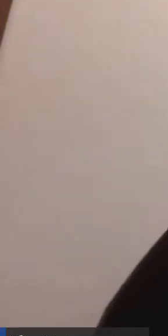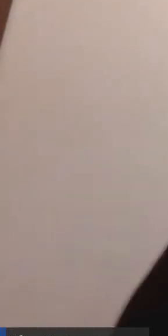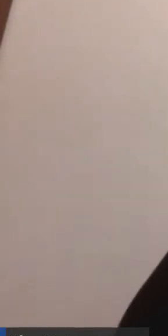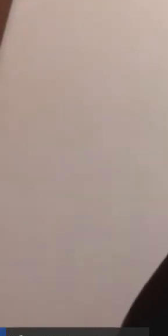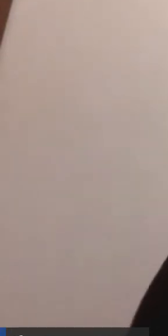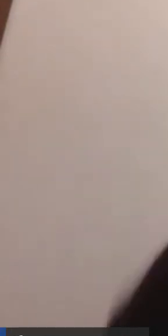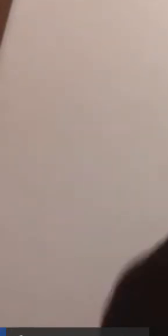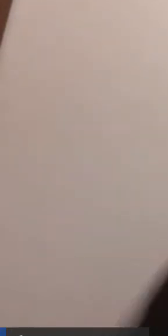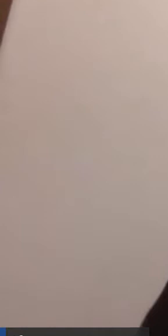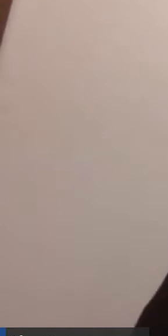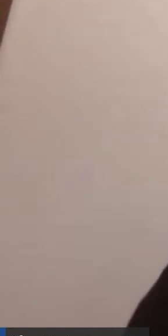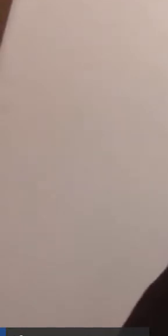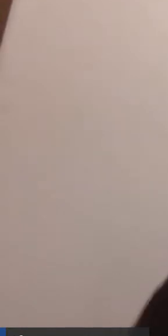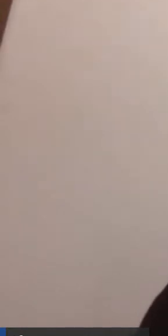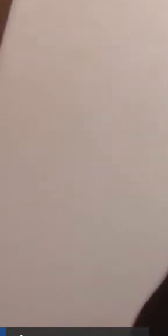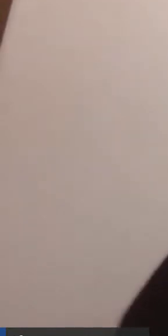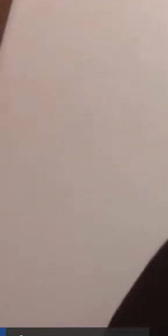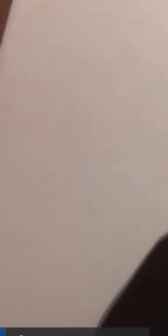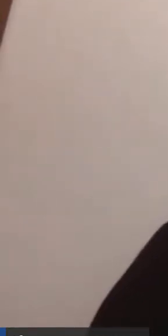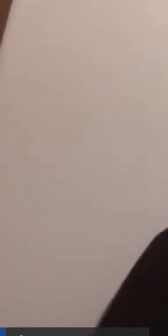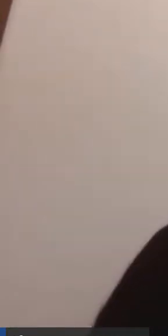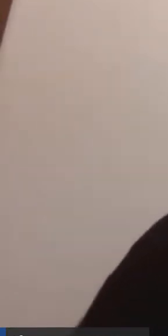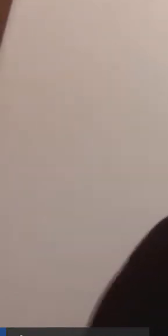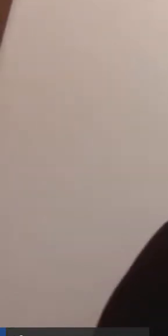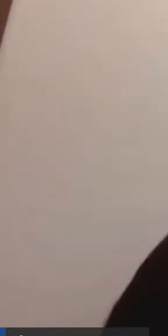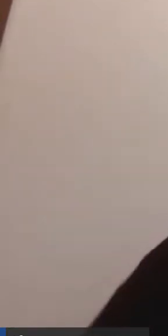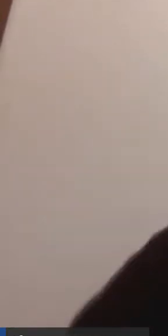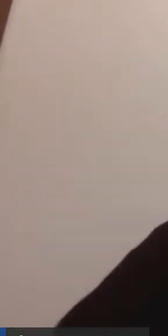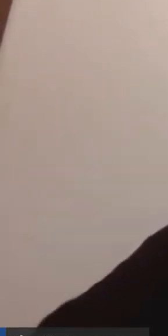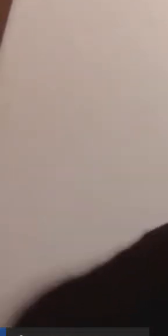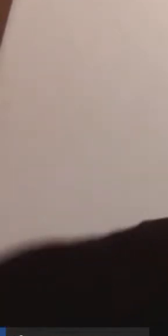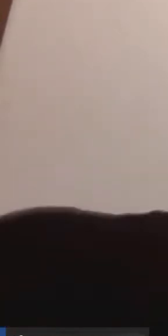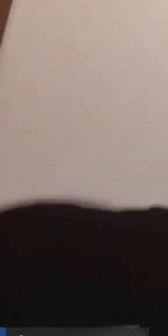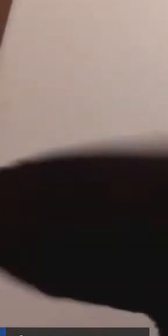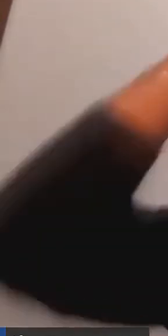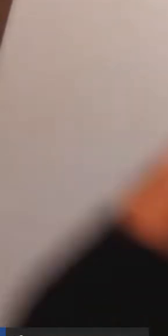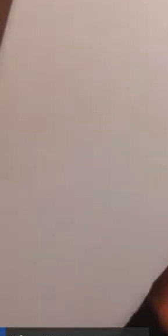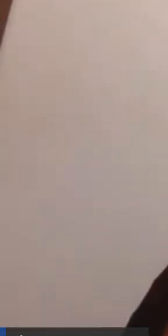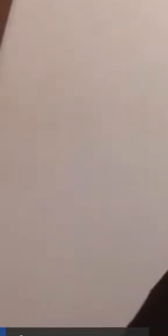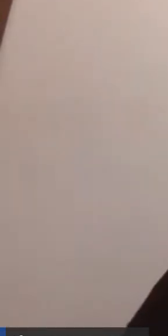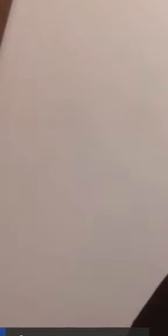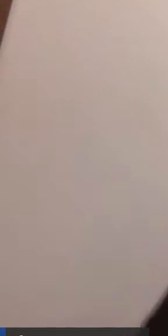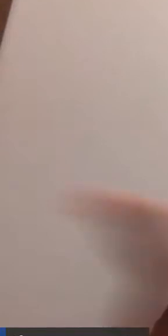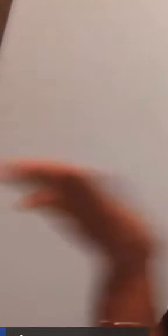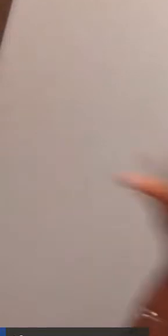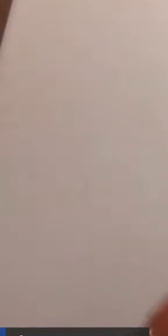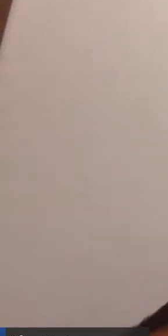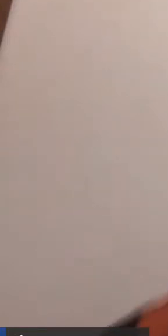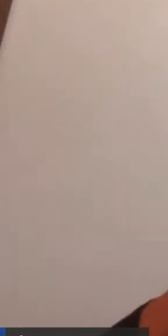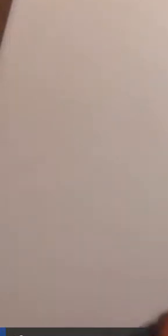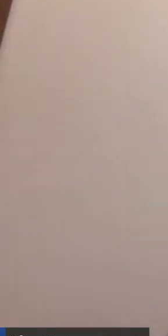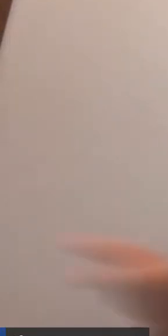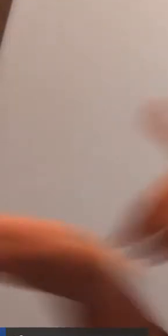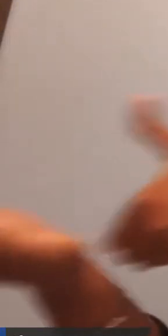vídeos anteriores da aula robótica? Ainda não? É muito importante que vocês assistam, pois vai ajudar